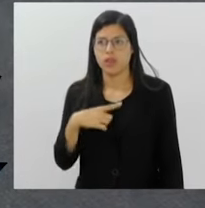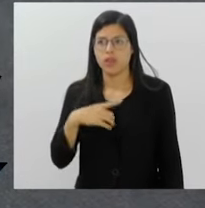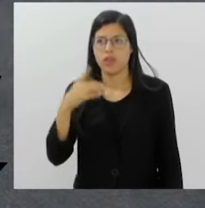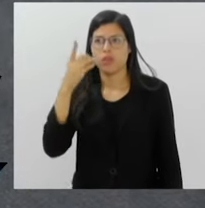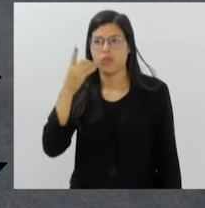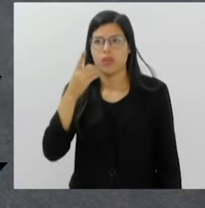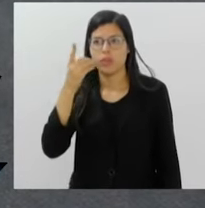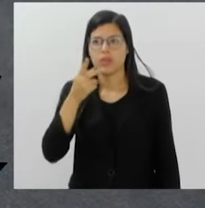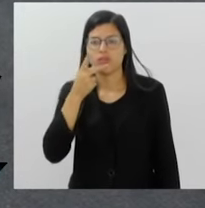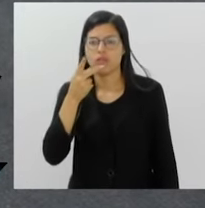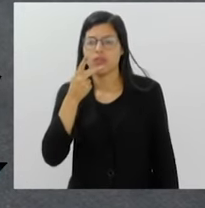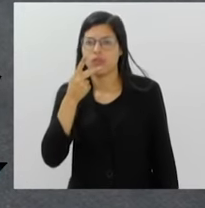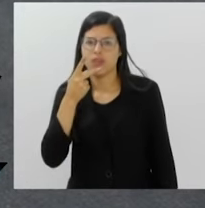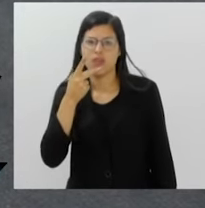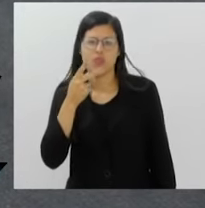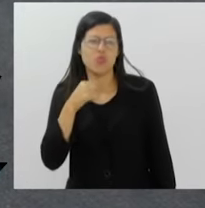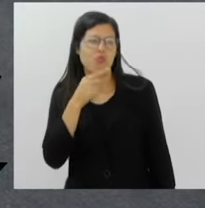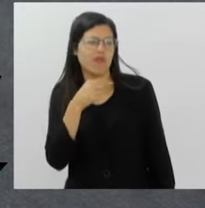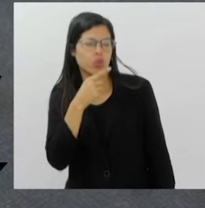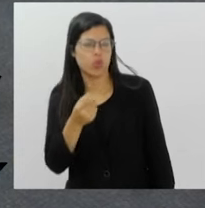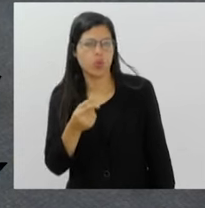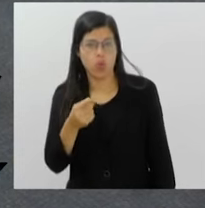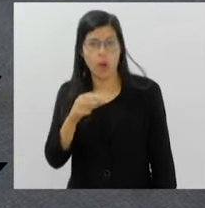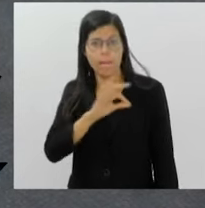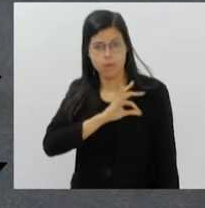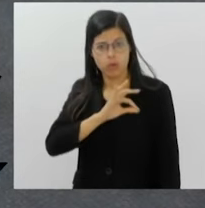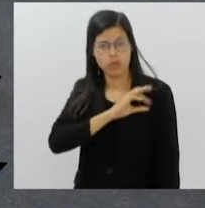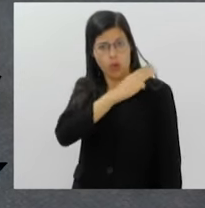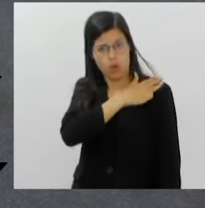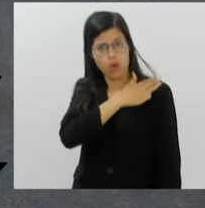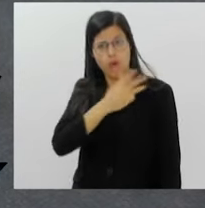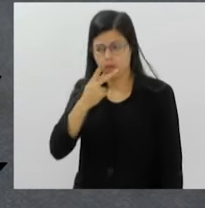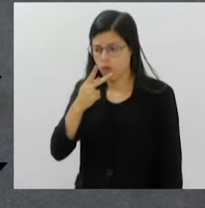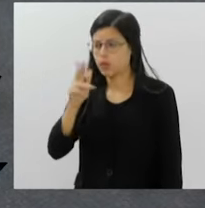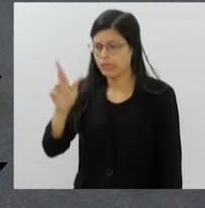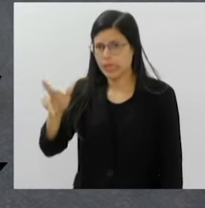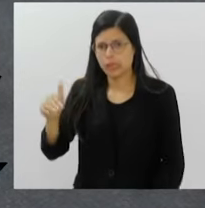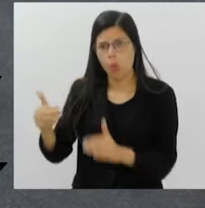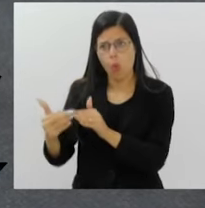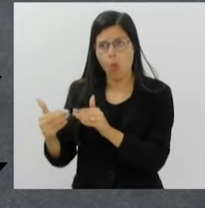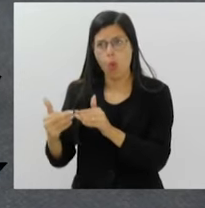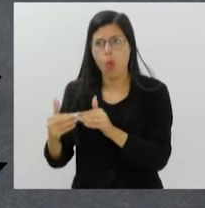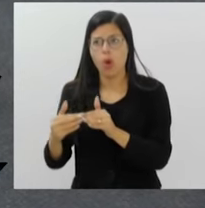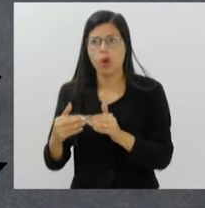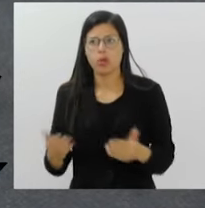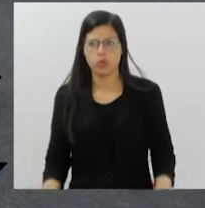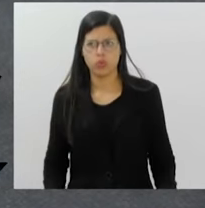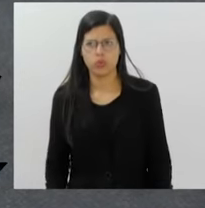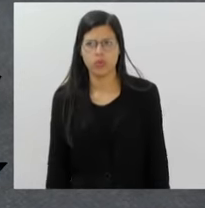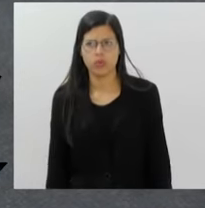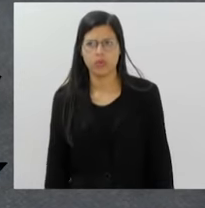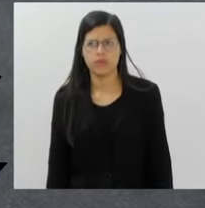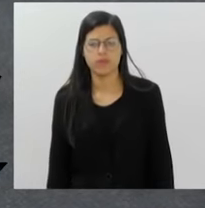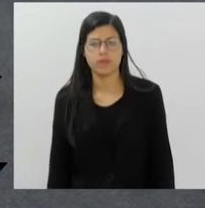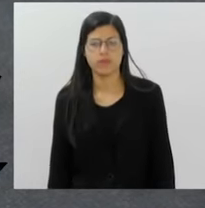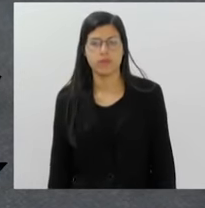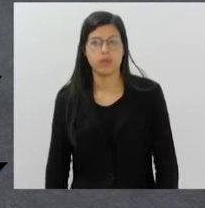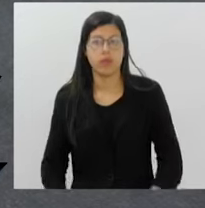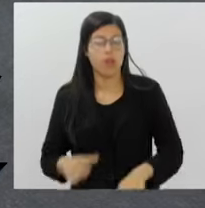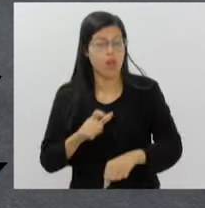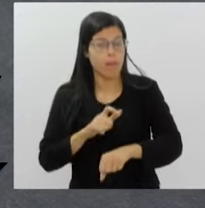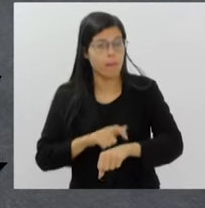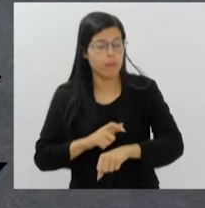ele tem razão. Tem razão. Porque se não é isso, nós estávamos mortos. Então é hora